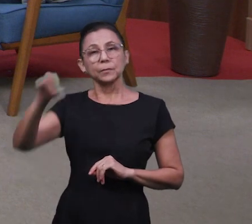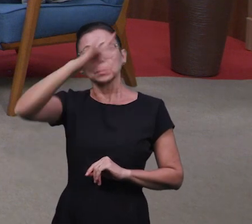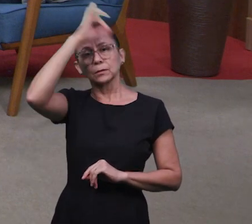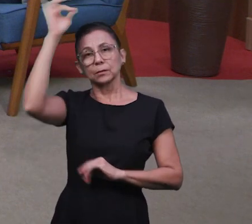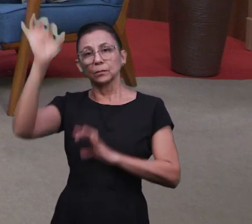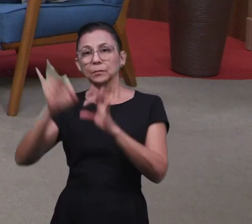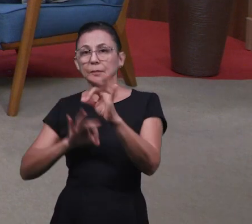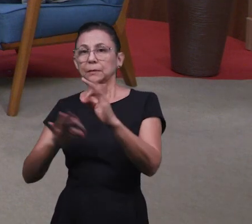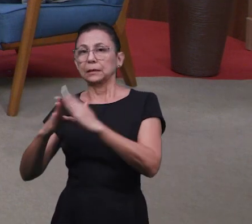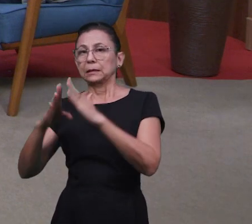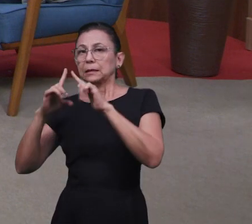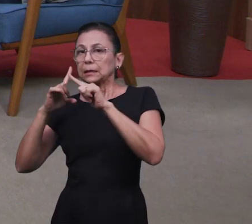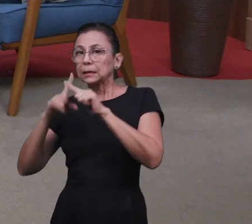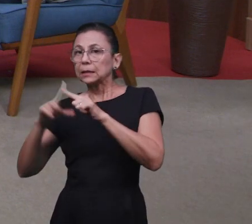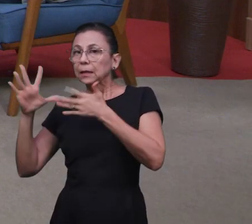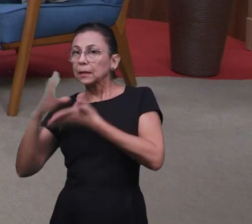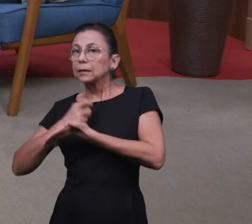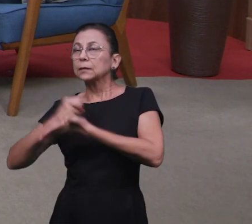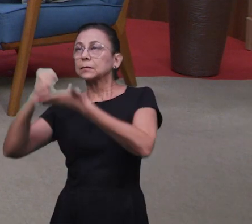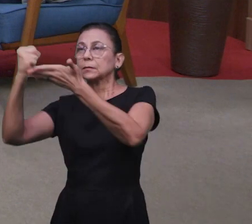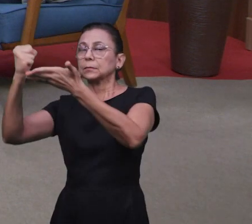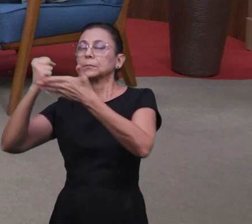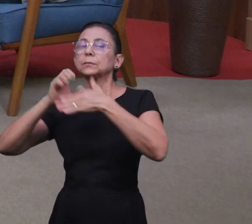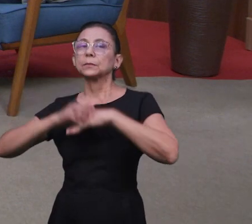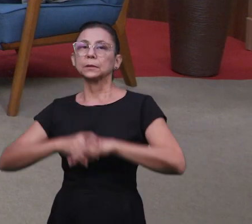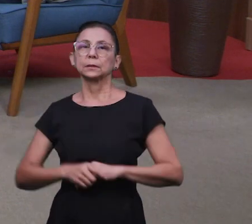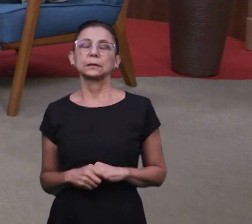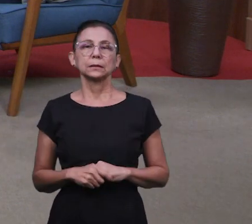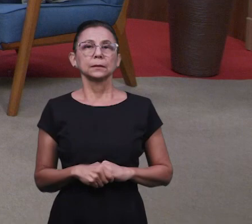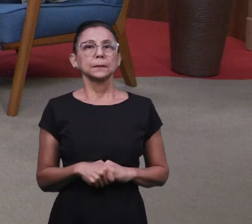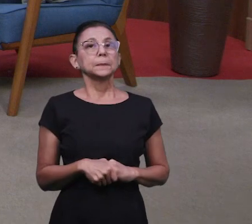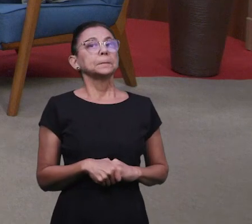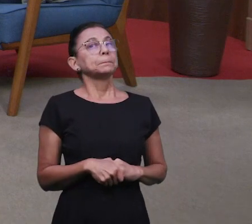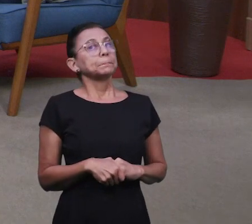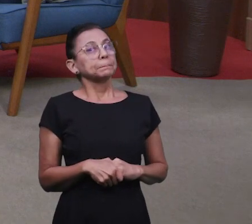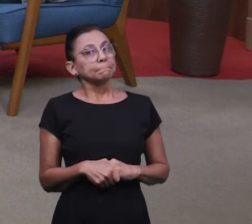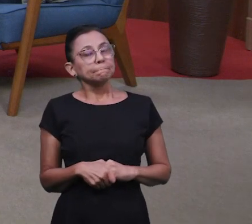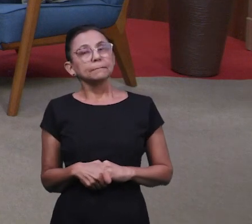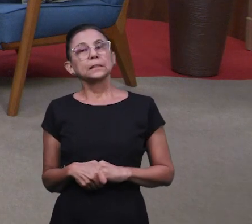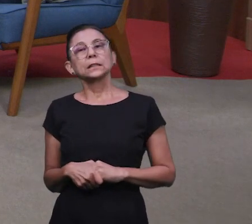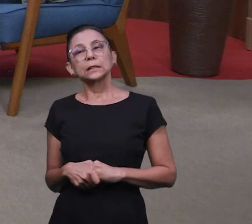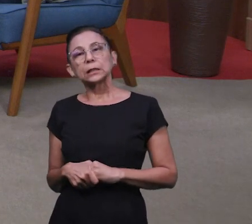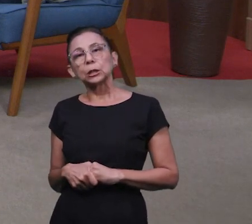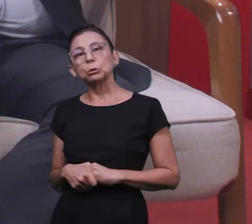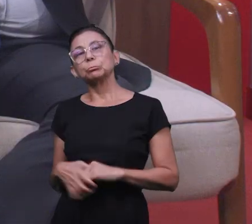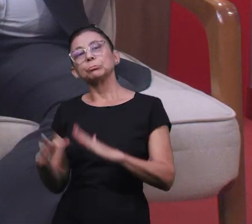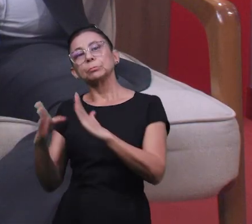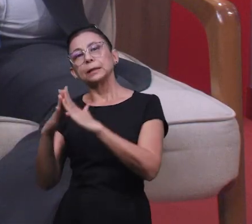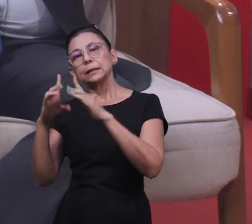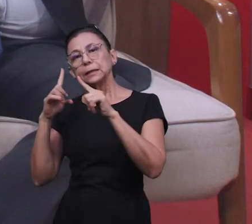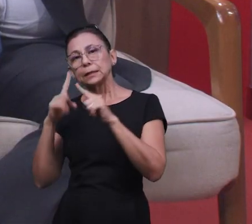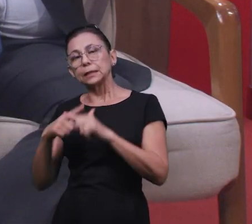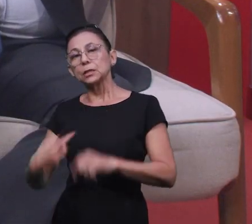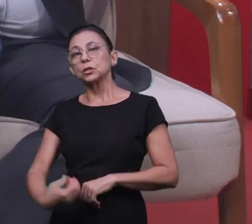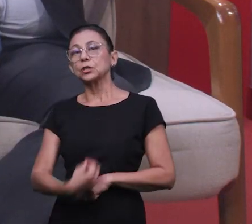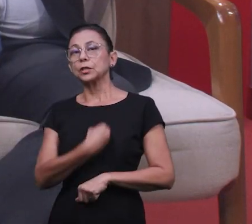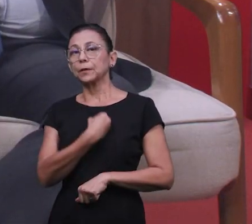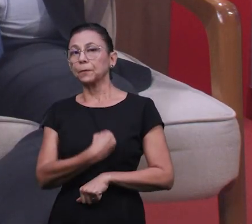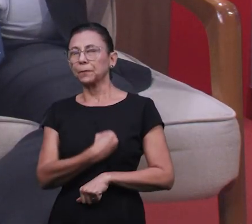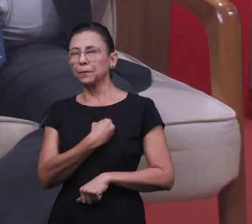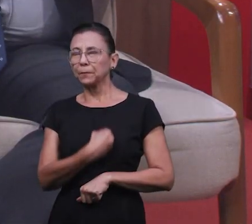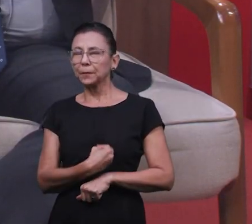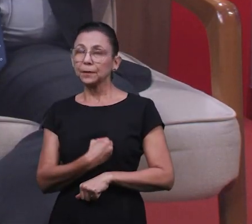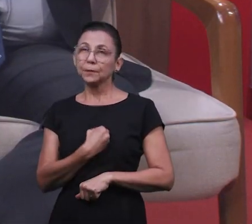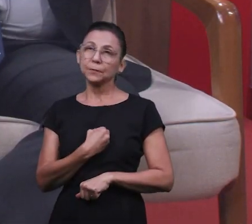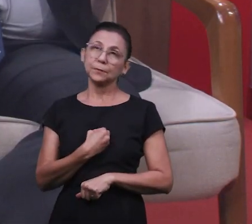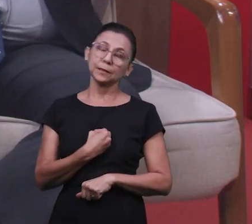no arrebatamento. Então, a igreja, de fato, participa de um banquete